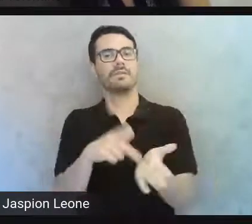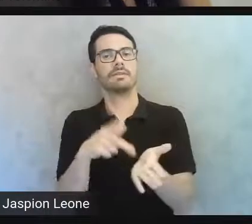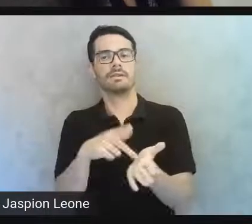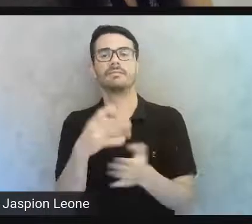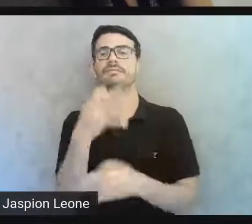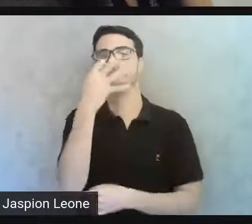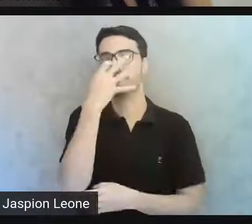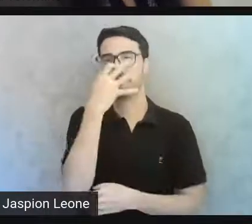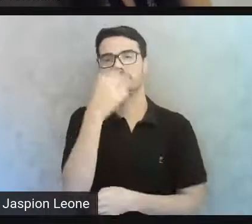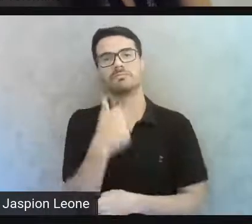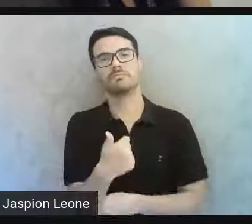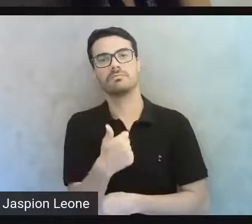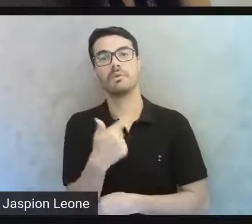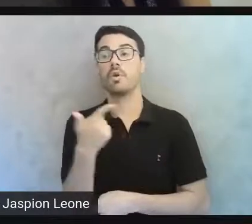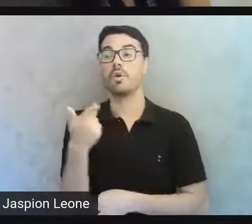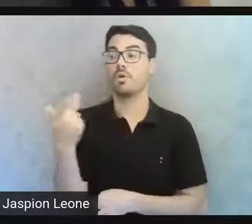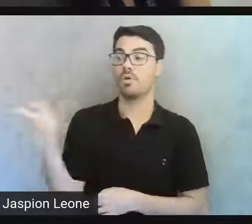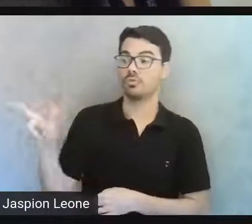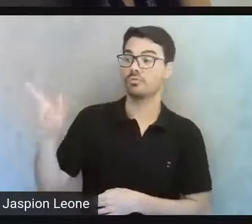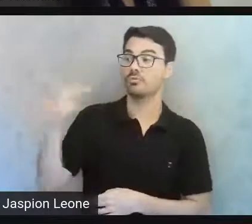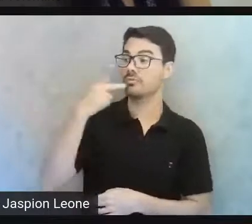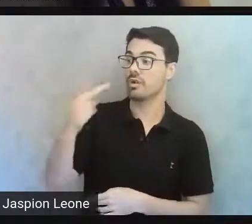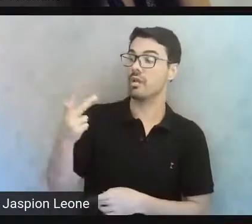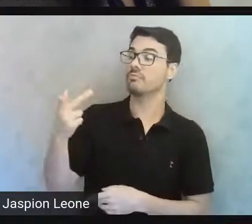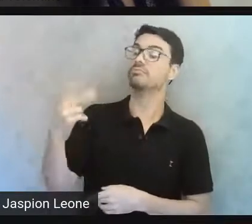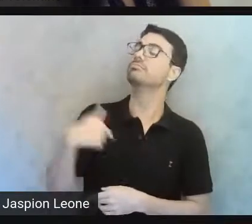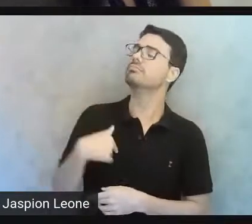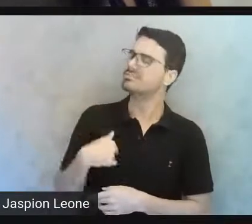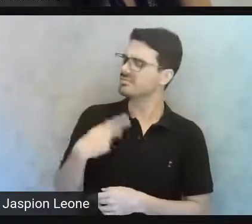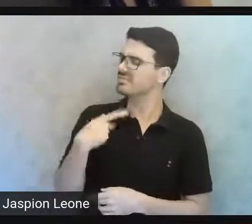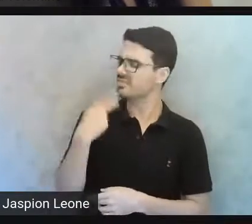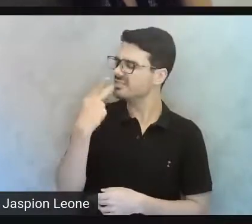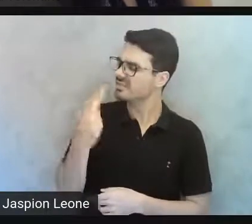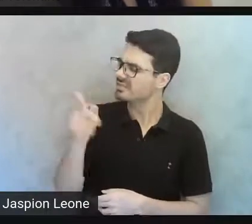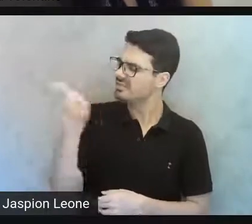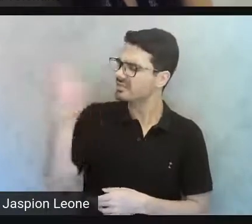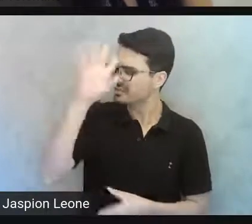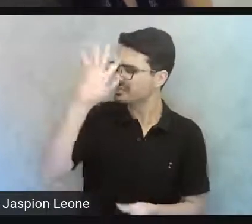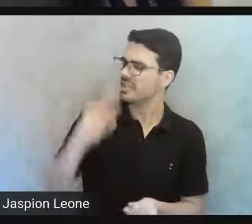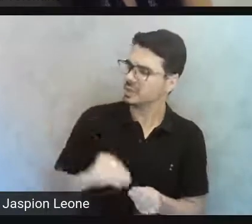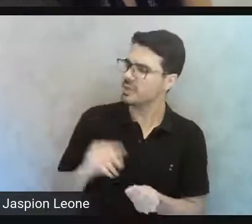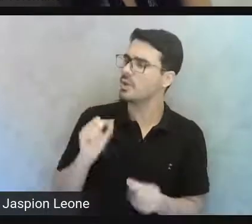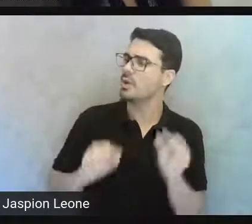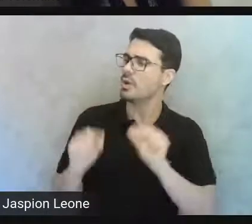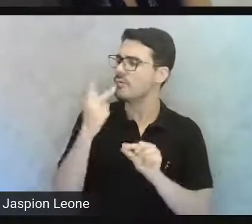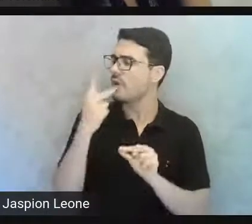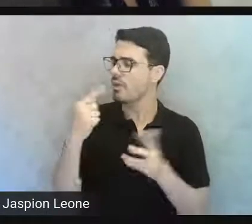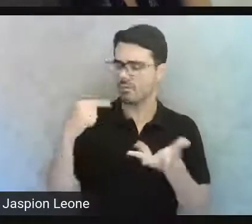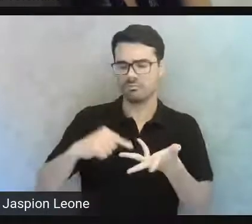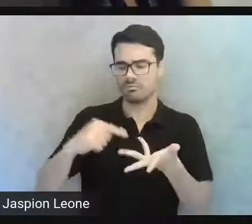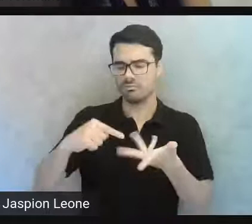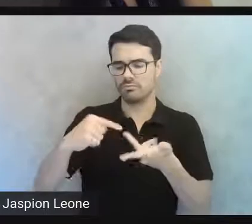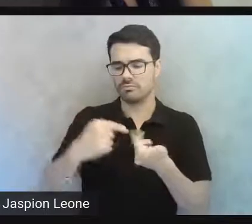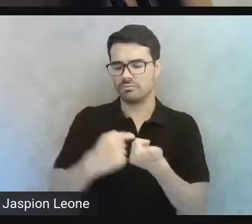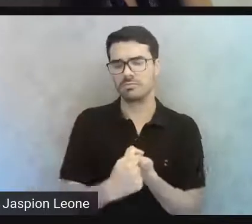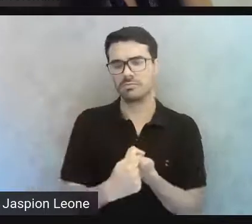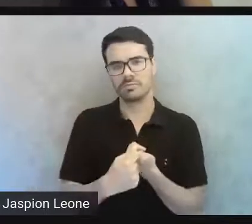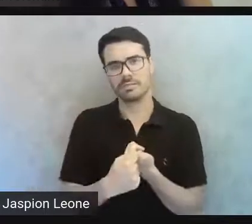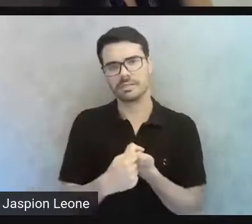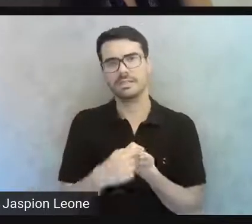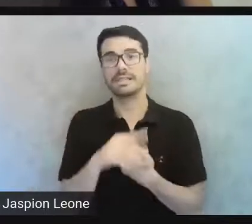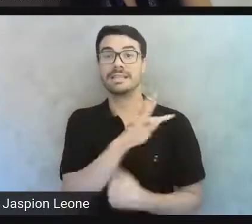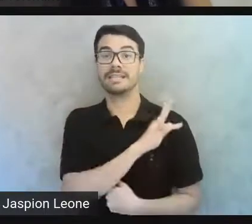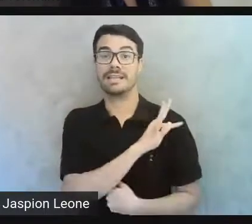depois fale, escute, depois repita para ver, deixa eu ver se eu entendi o que você falou. Você falou isso. E aí a gente usa as técnicas